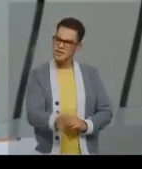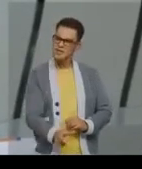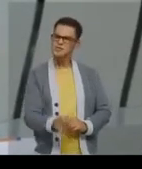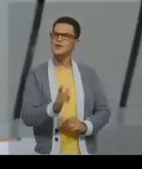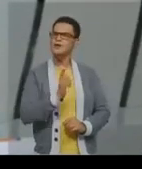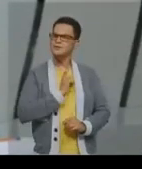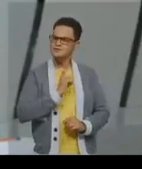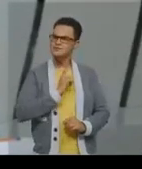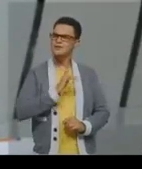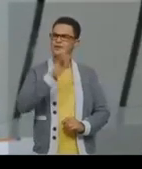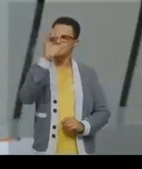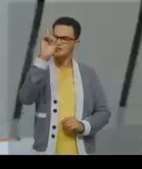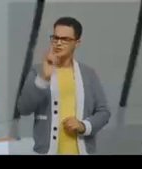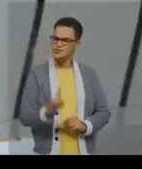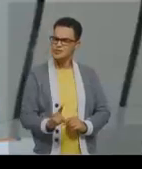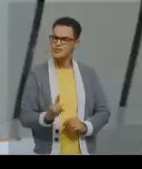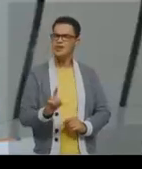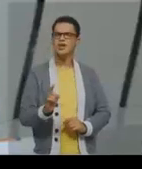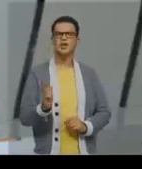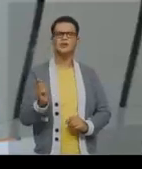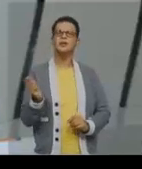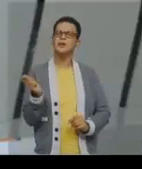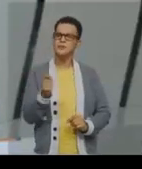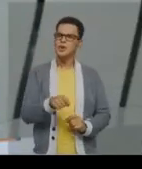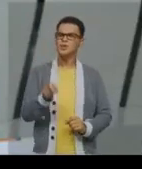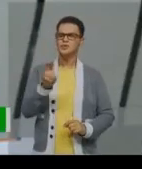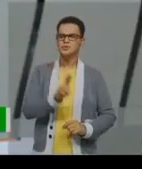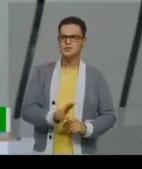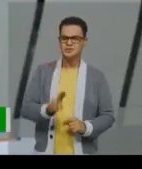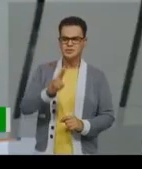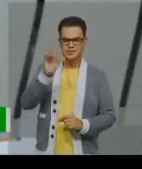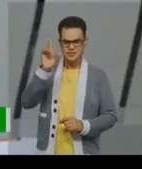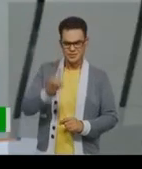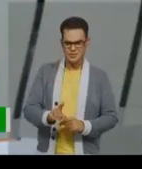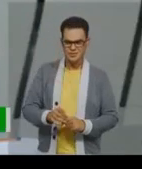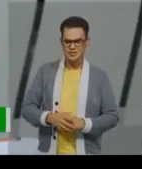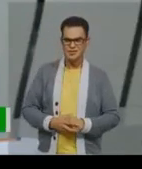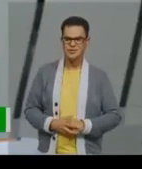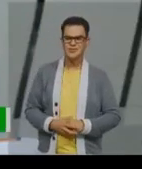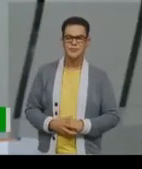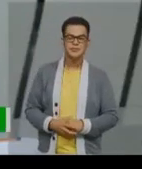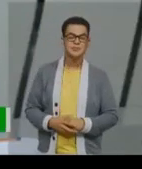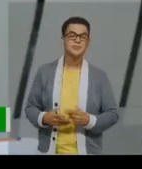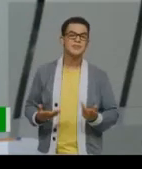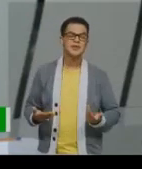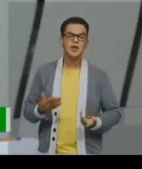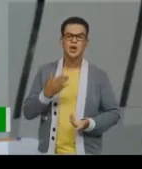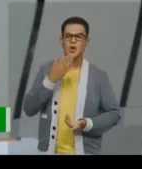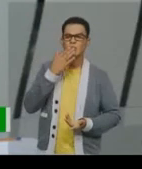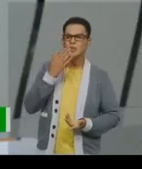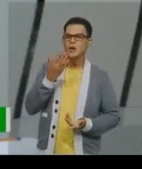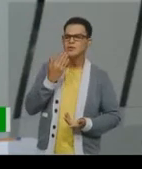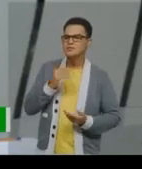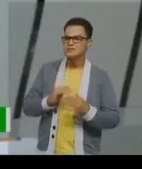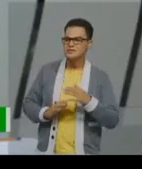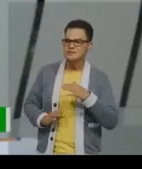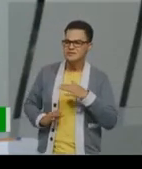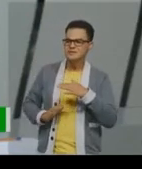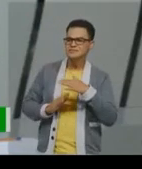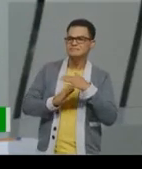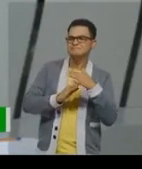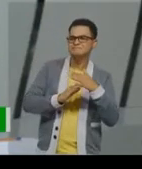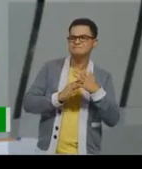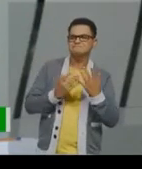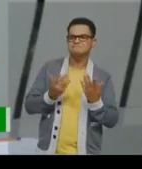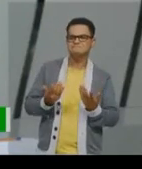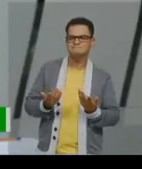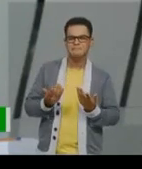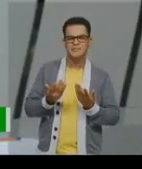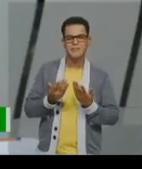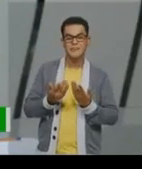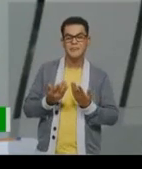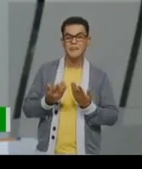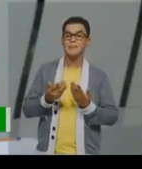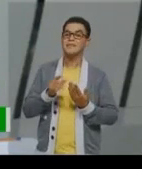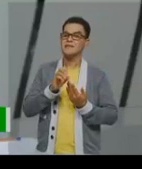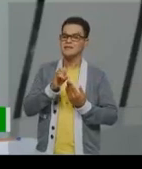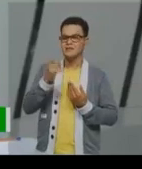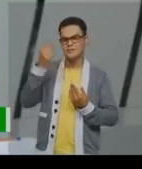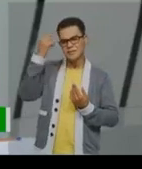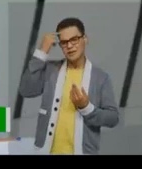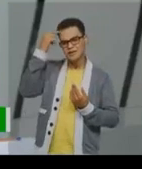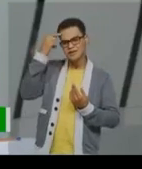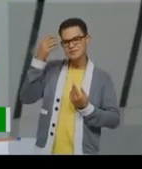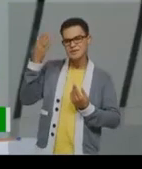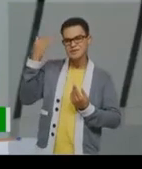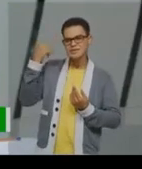direitos e que pode aí gozar desses direitos, né. Então, quais os obstáculos? Se a gente volta no nosso passado histórico, a gente lembra do processo